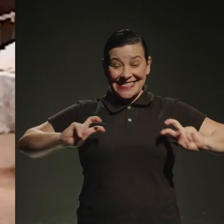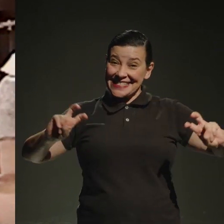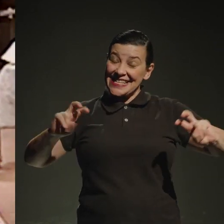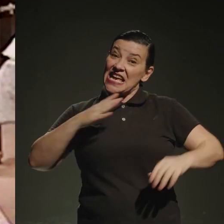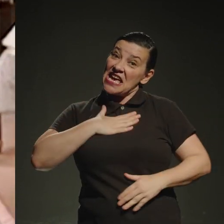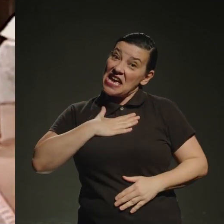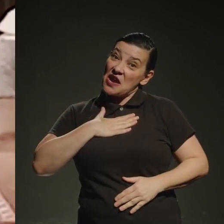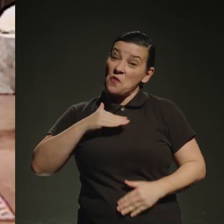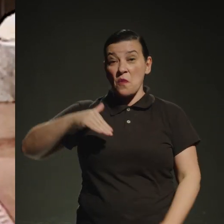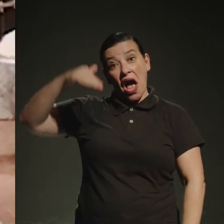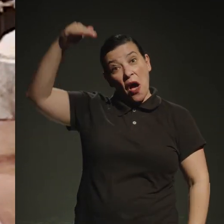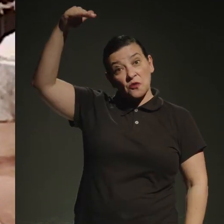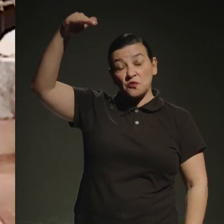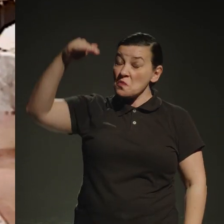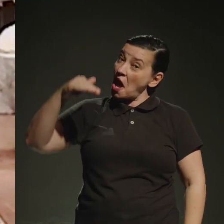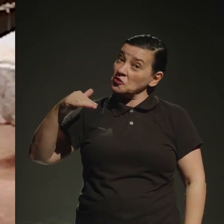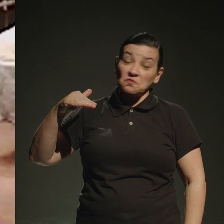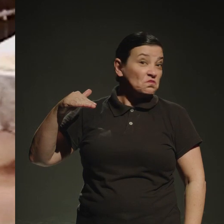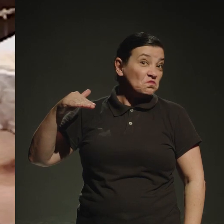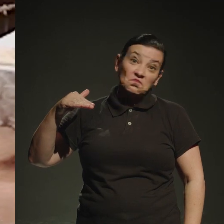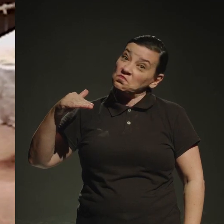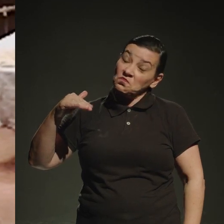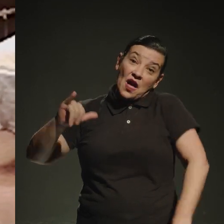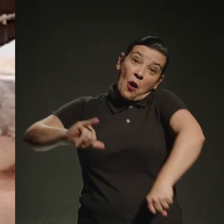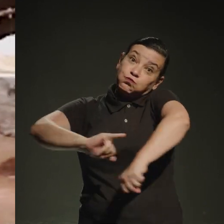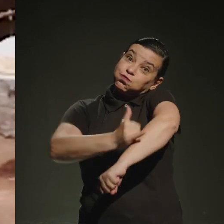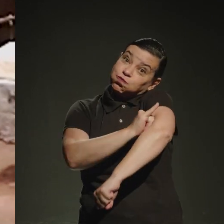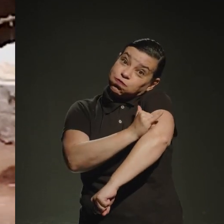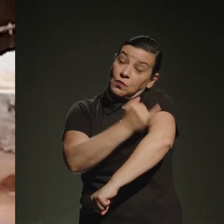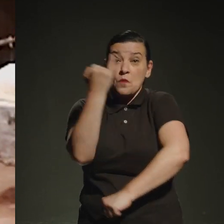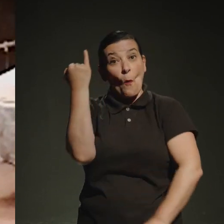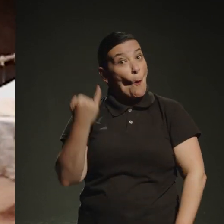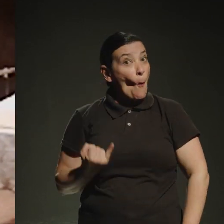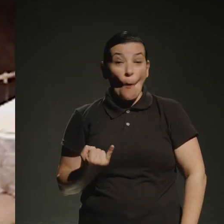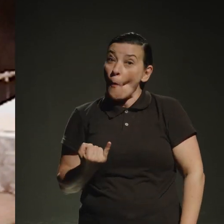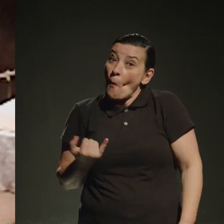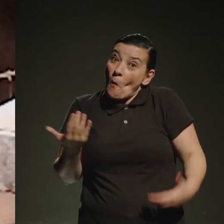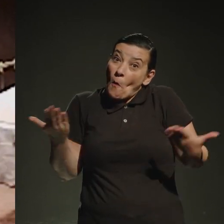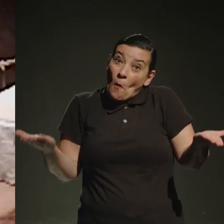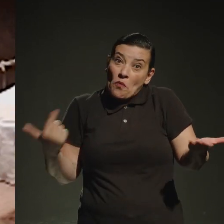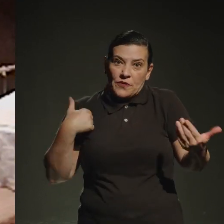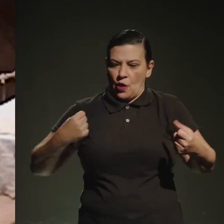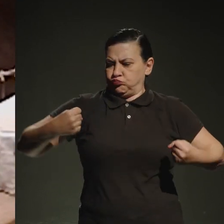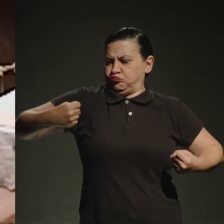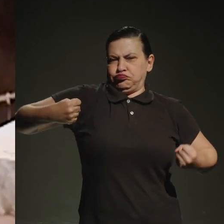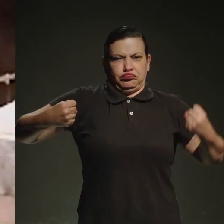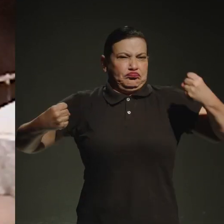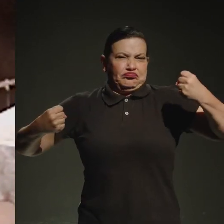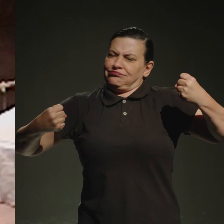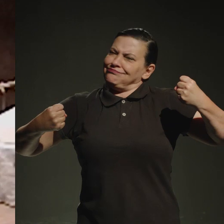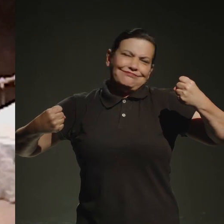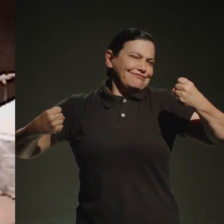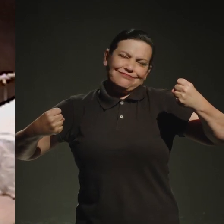nem magro. Eu não tenho muitos músculos, nem cabelos loiros, muito menos olhos